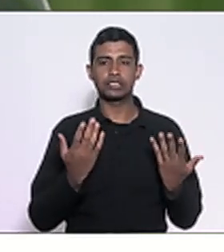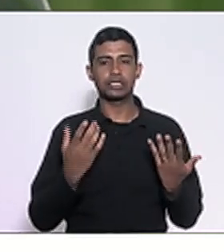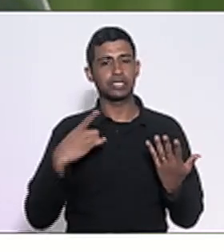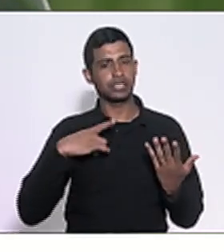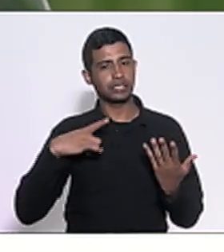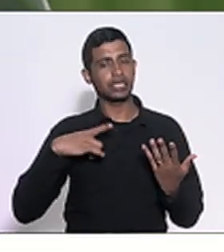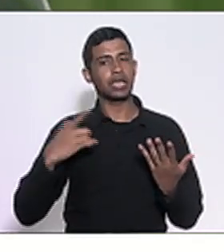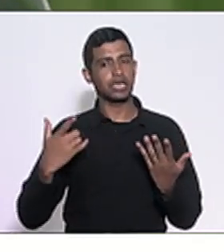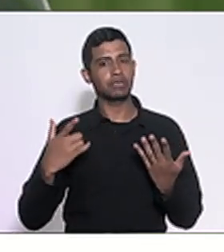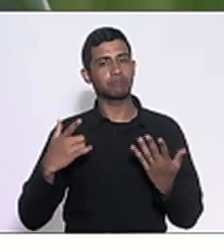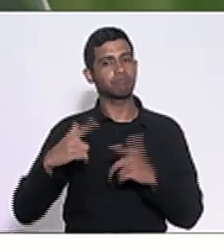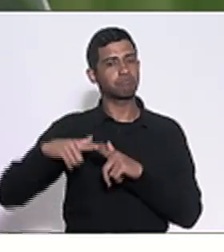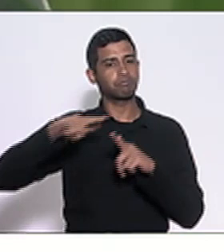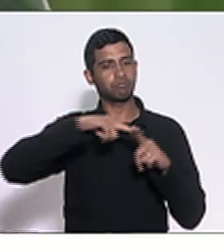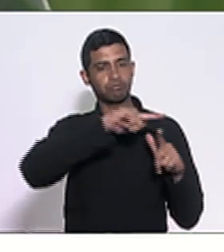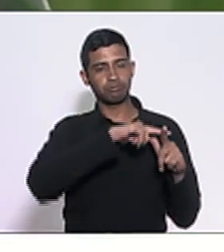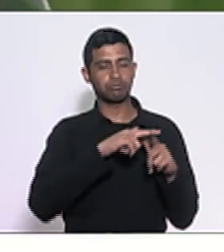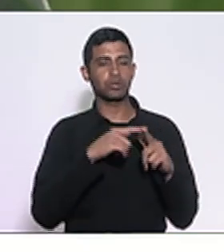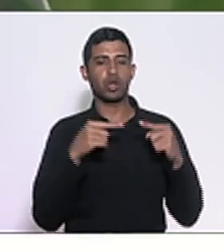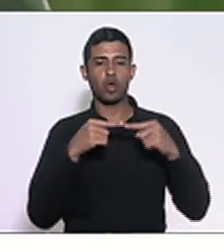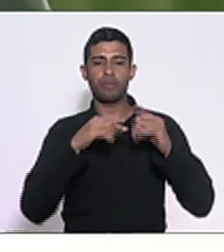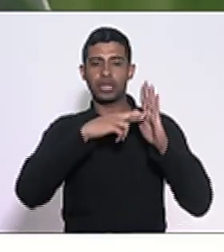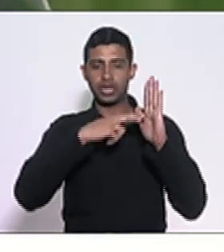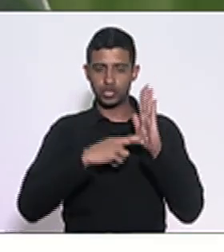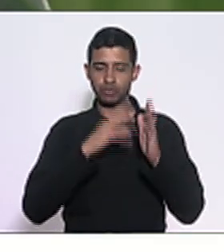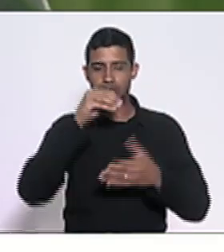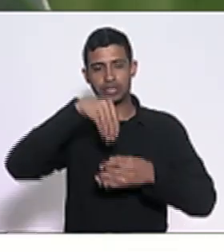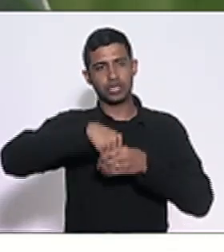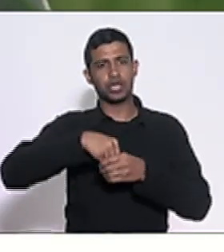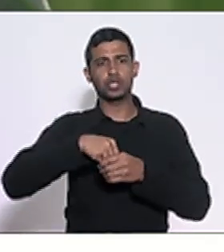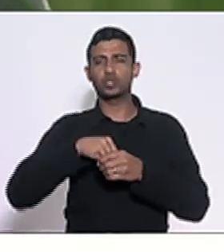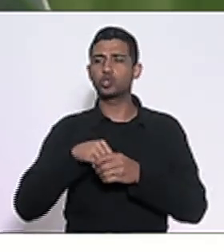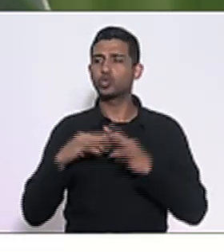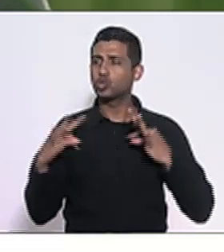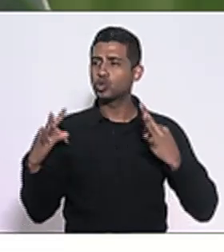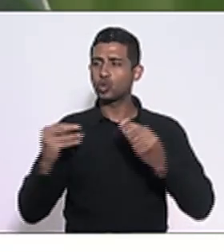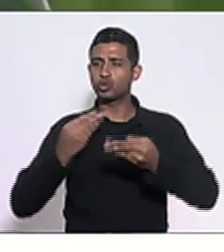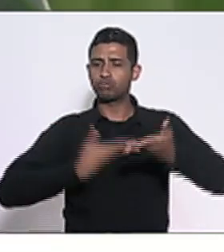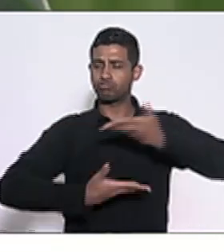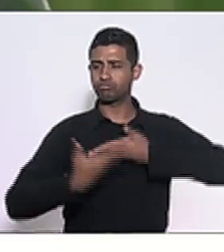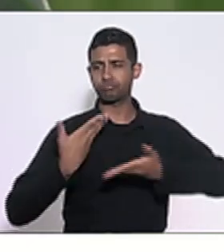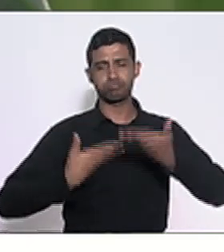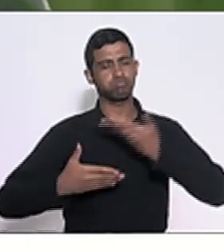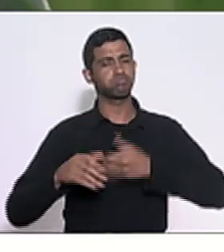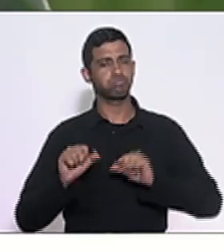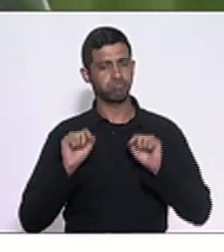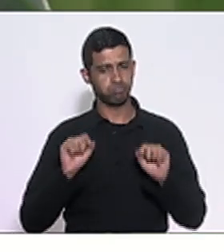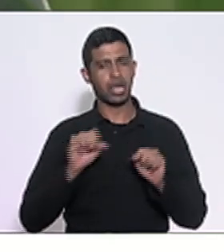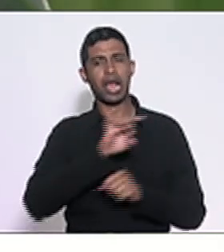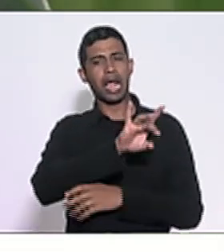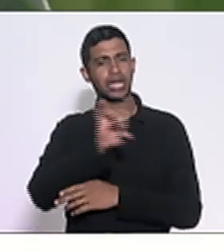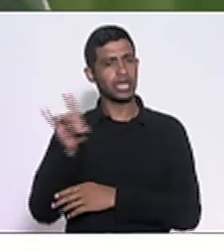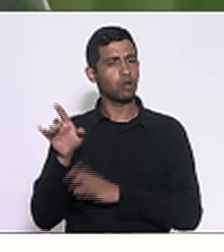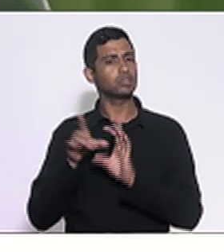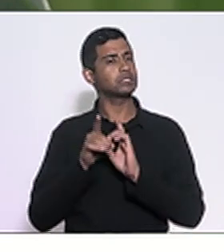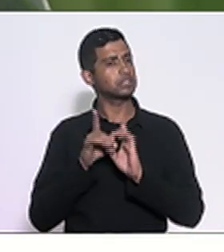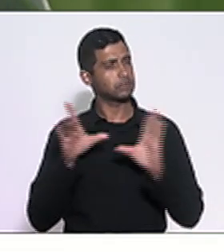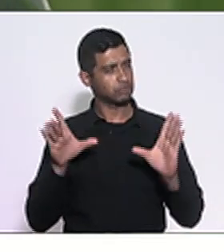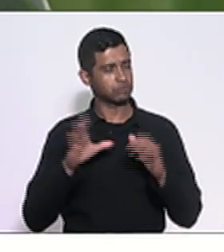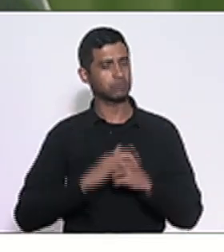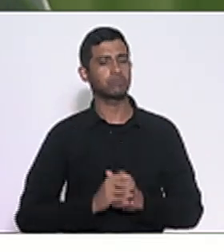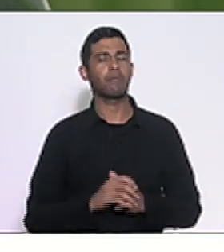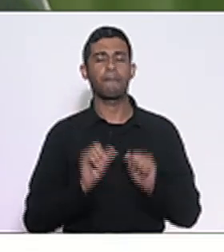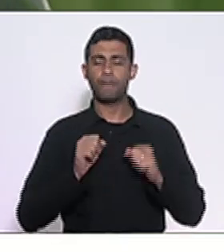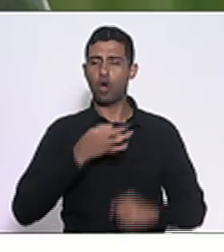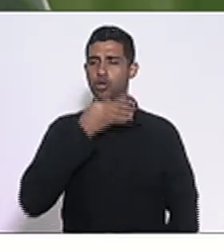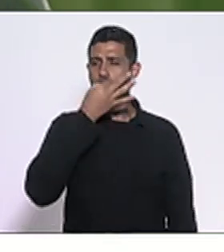regimento interno, com a participação de todos. Todos lá podem democraticamente